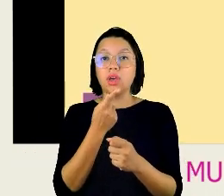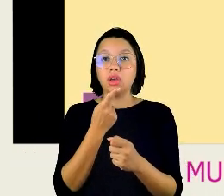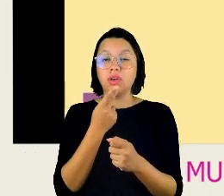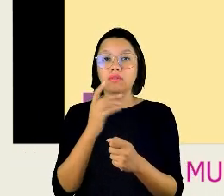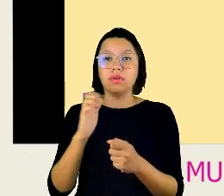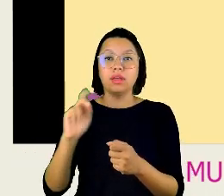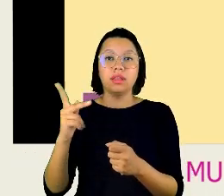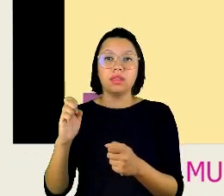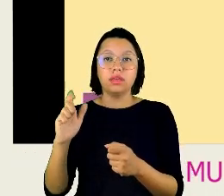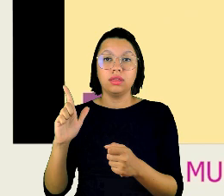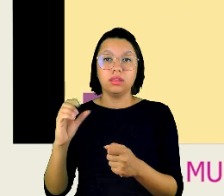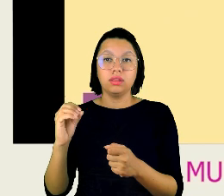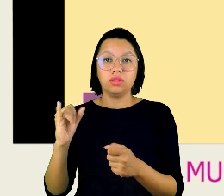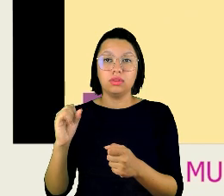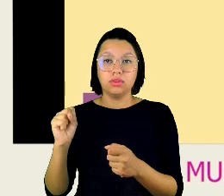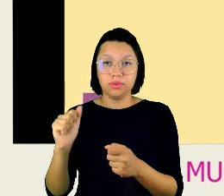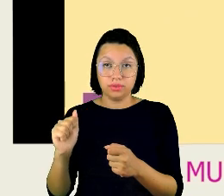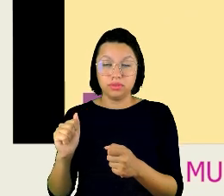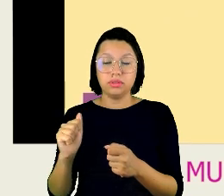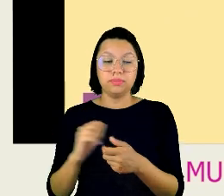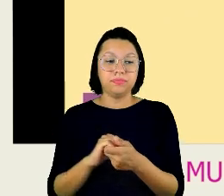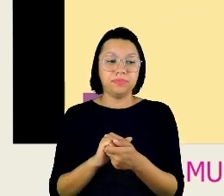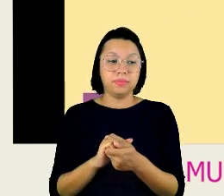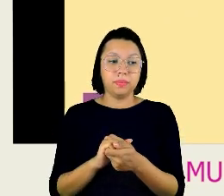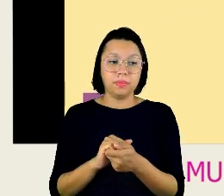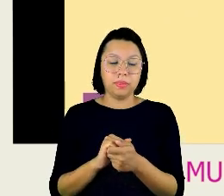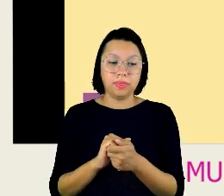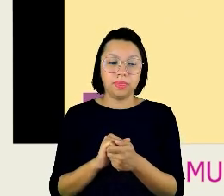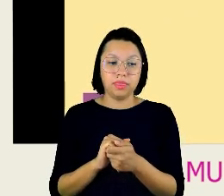Heloísa Buarque nesse slide agora.